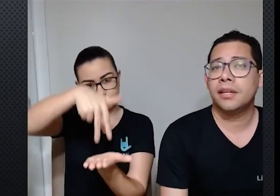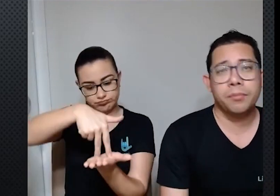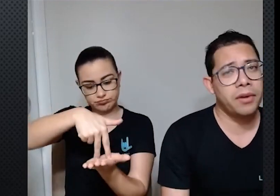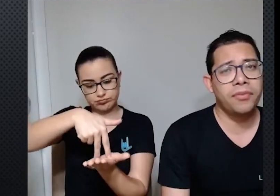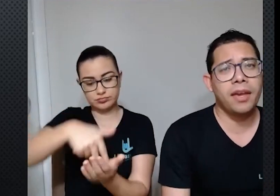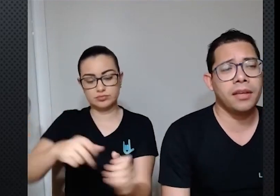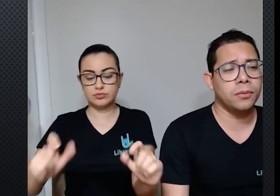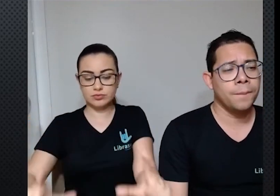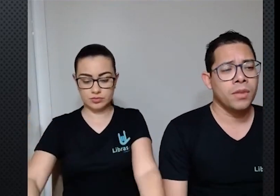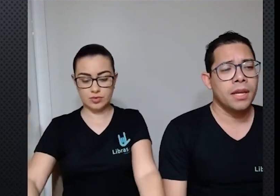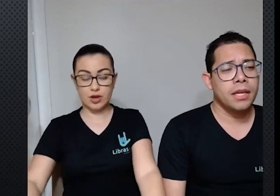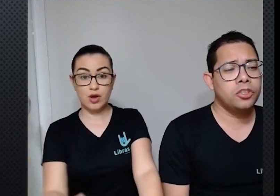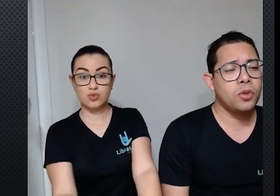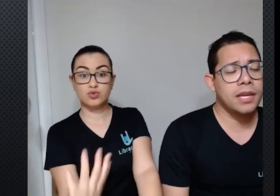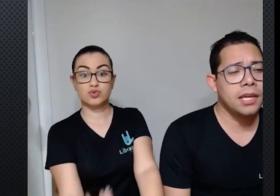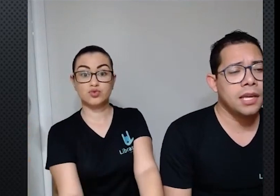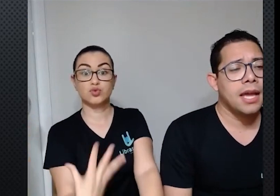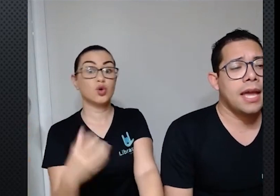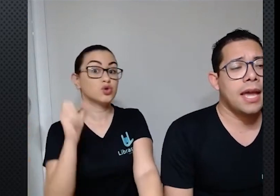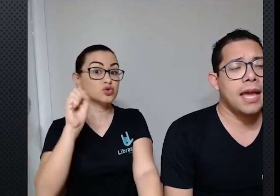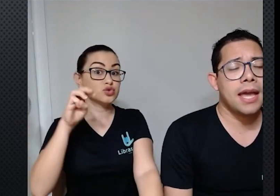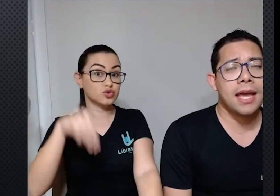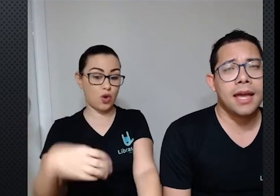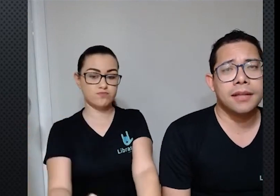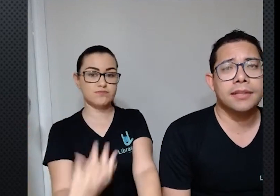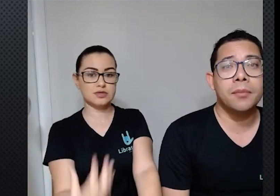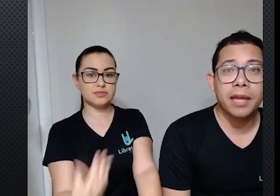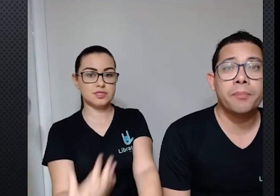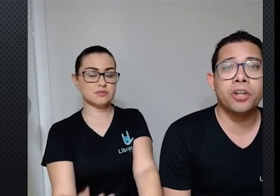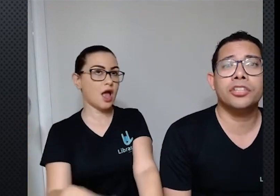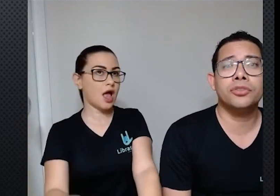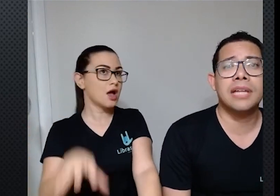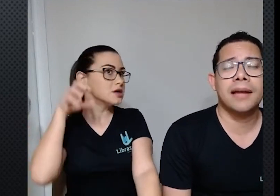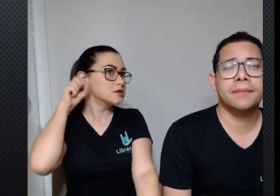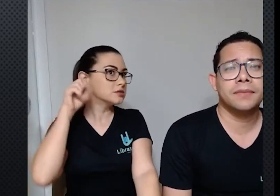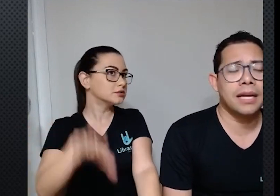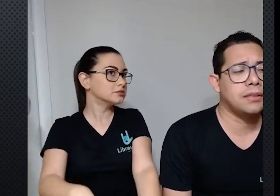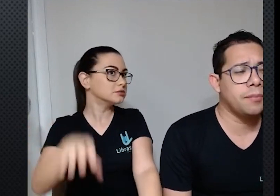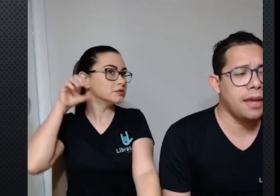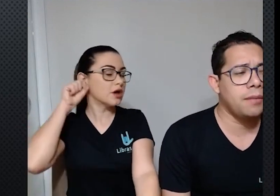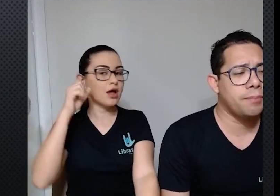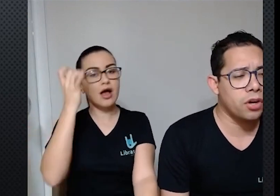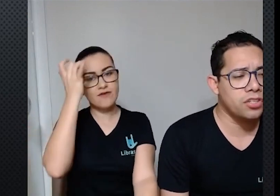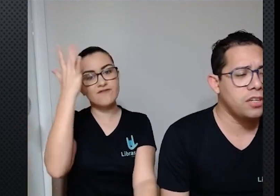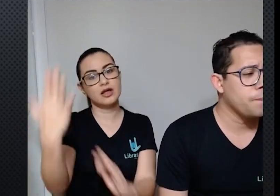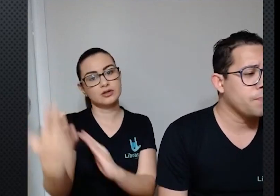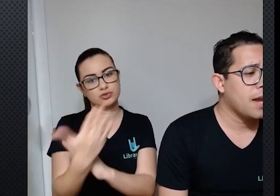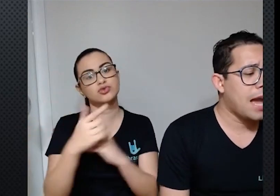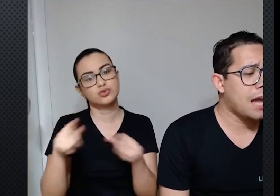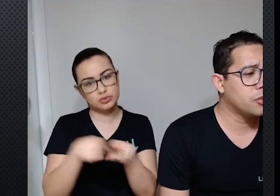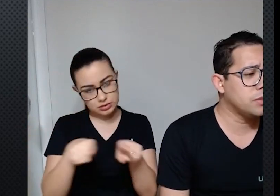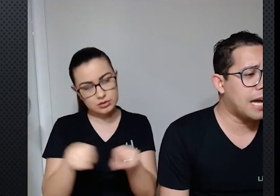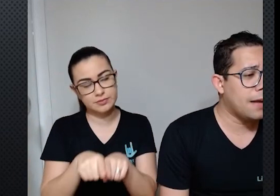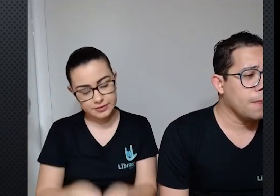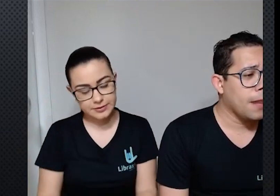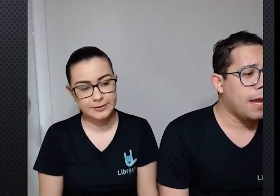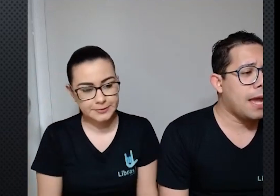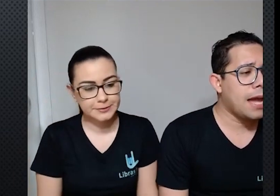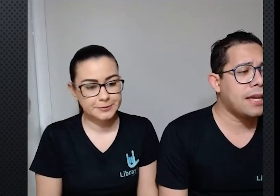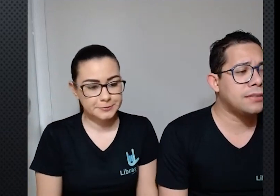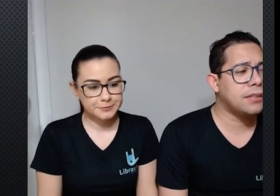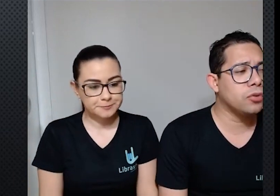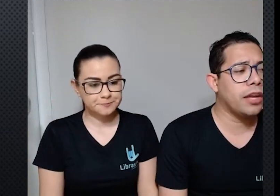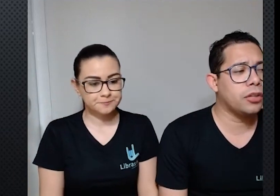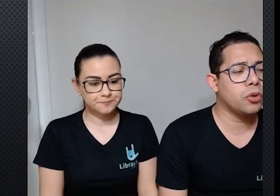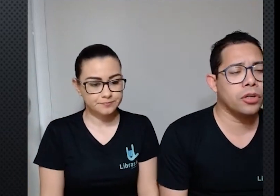intérprete. Perfeito. Isso aí também pode ajudar, tá? Também pode ajudar.